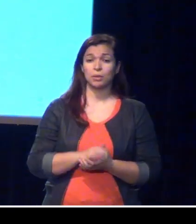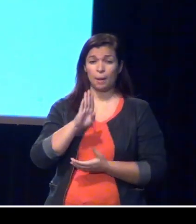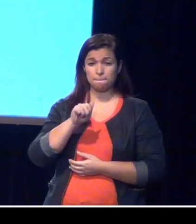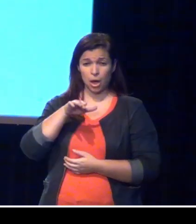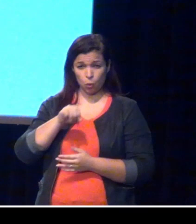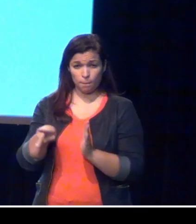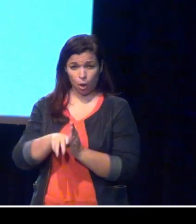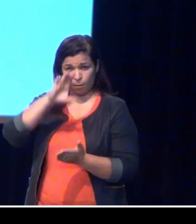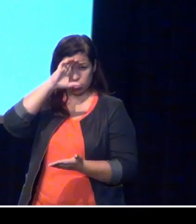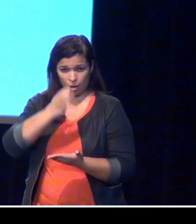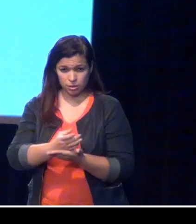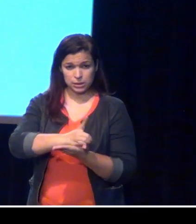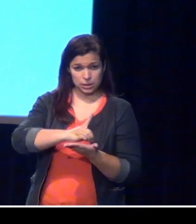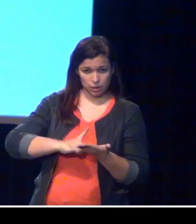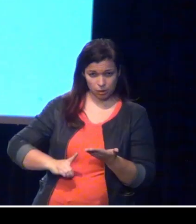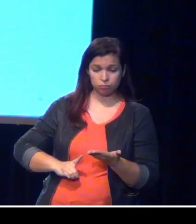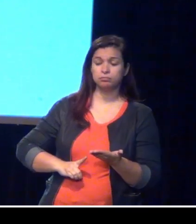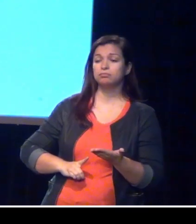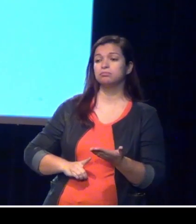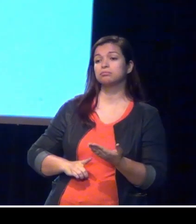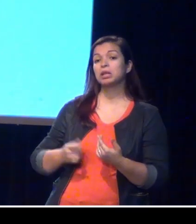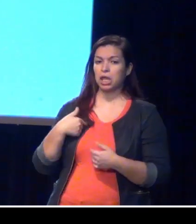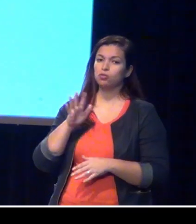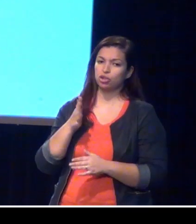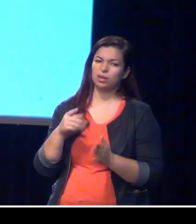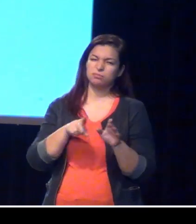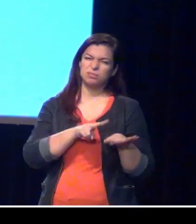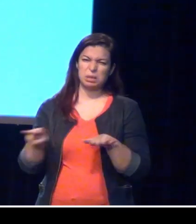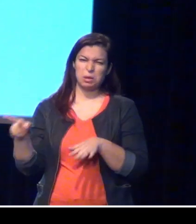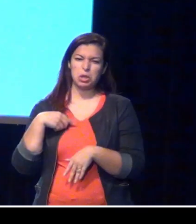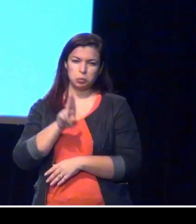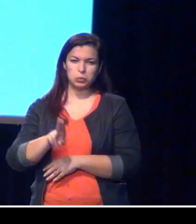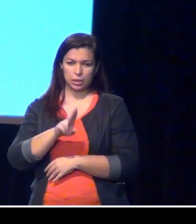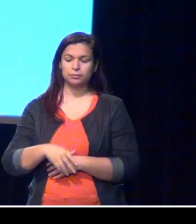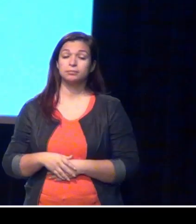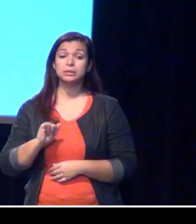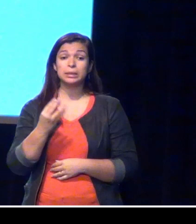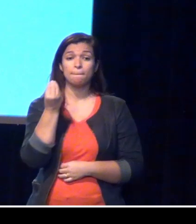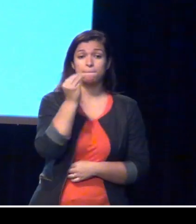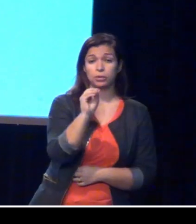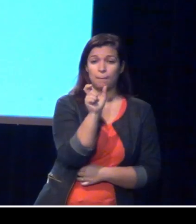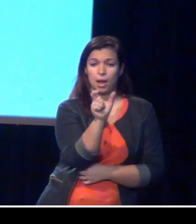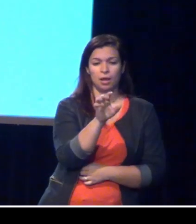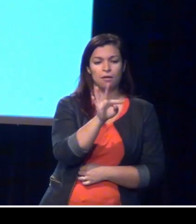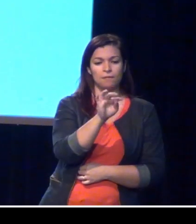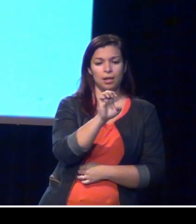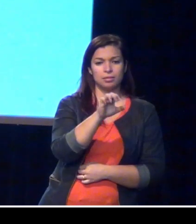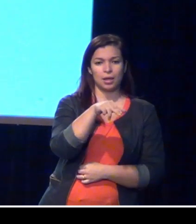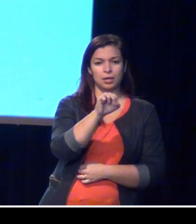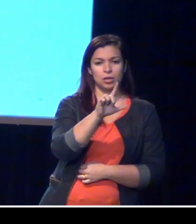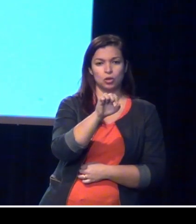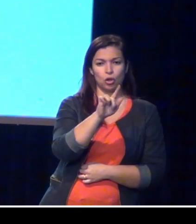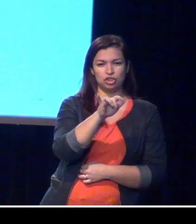dissertações, se a gente fizer uma pesquisa, eu fiz essa semana, e colocar as palavras tecnologia e